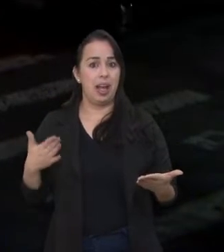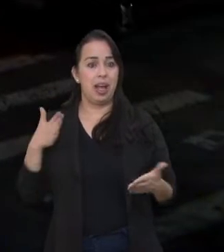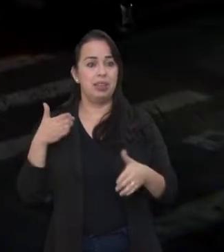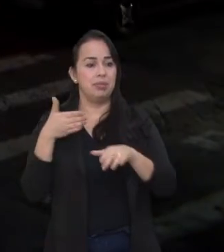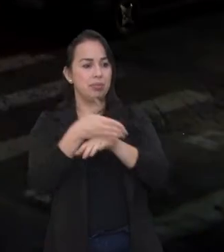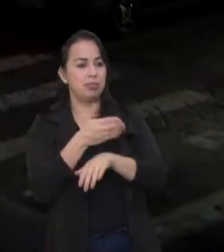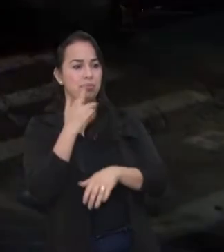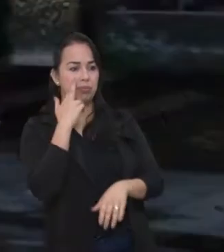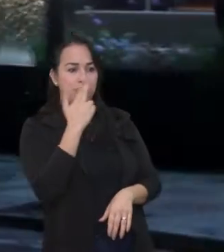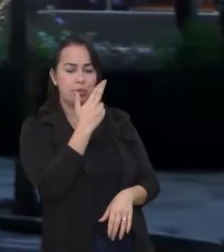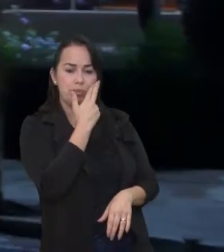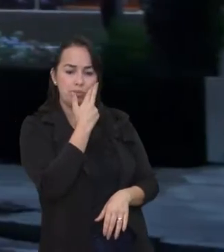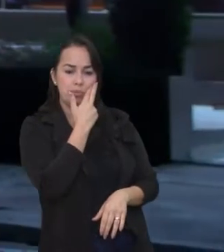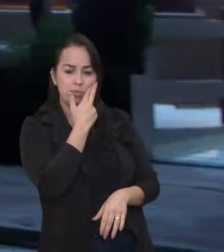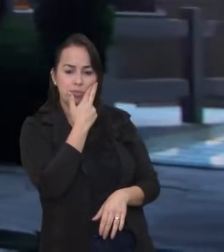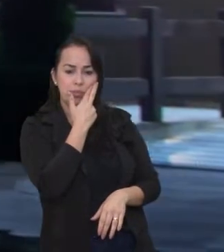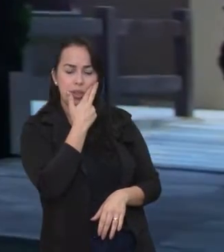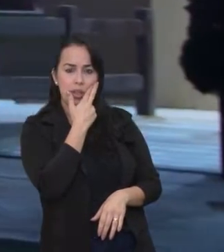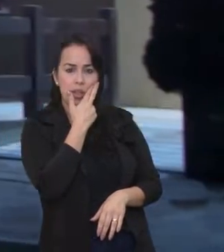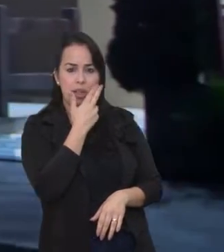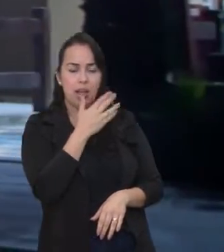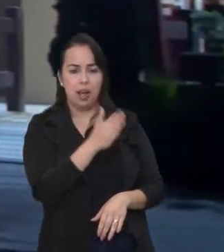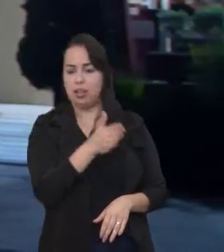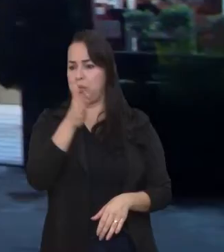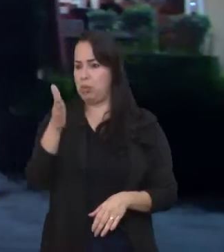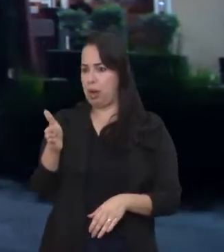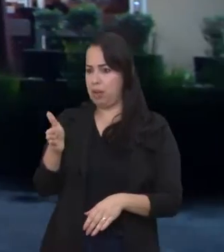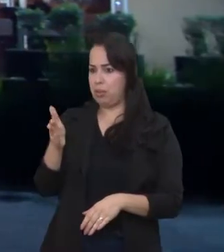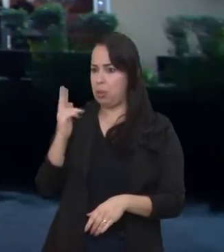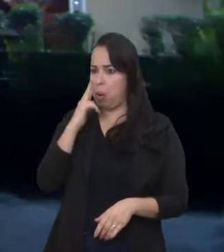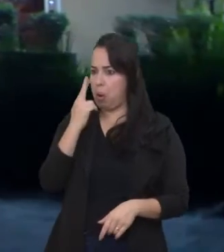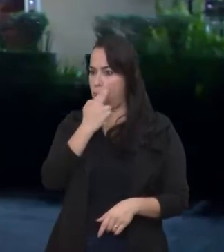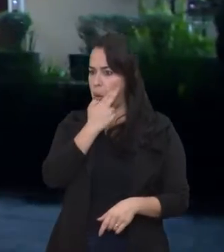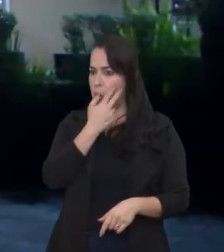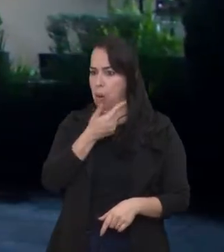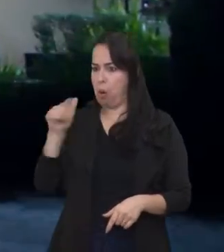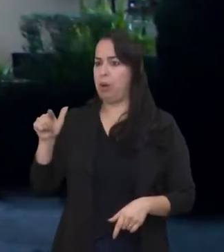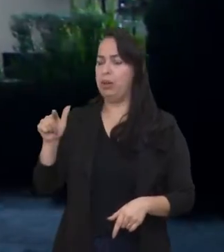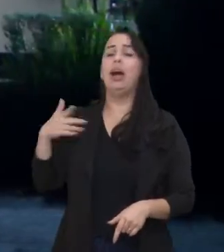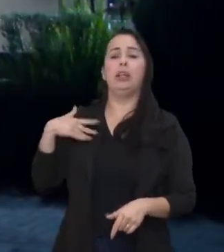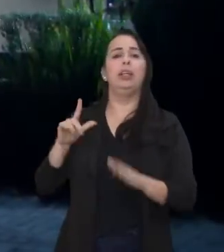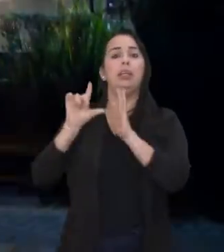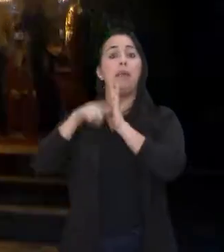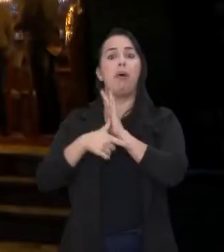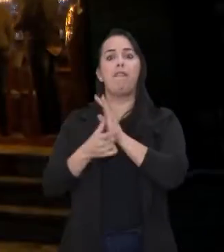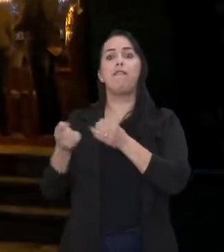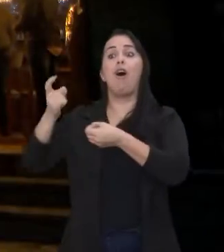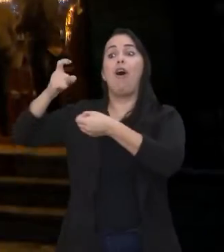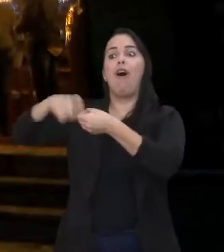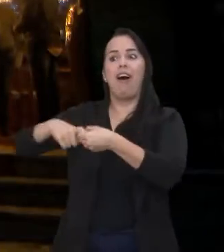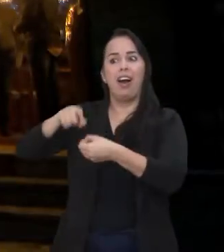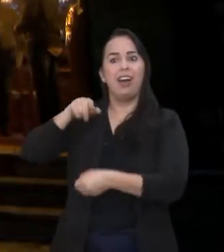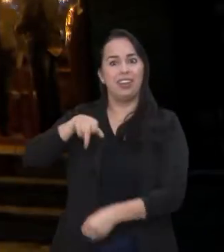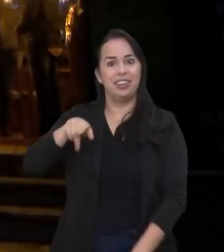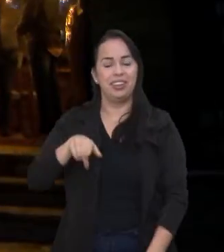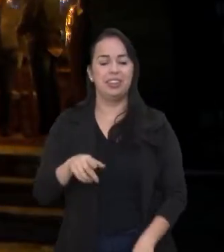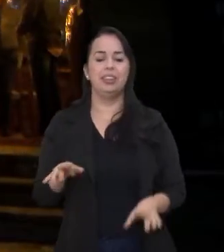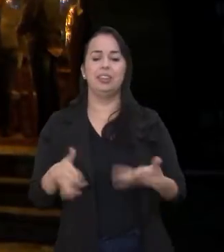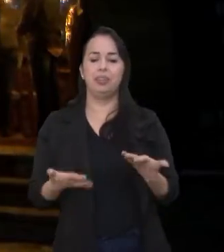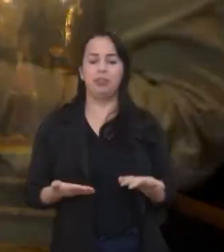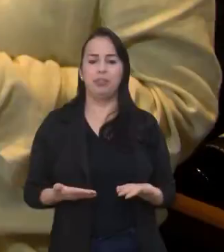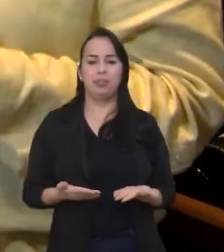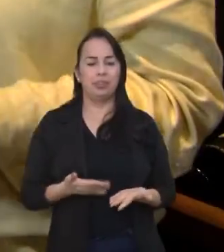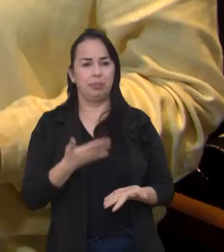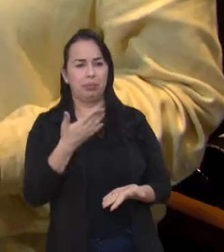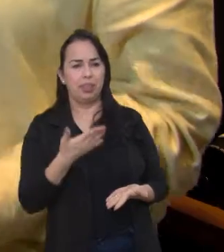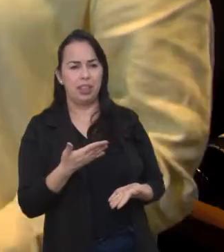restaurante que você viu e você nunca foi no do lado, então você acaba voltando para ir ao lado. Então acho que tem público para todo mundo. Renata, já que você